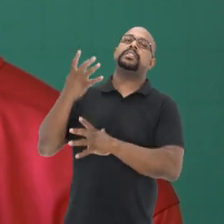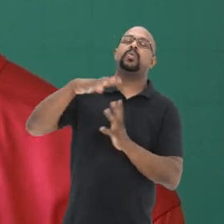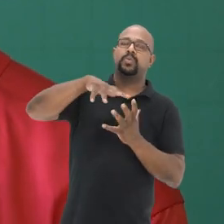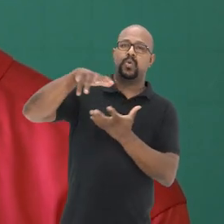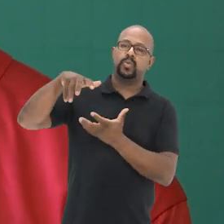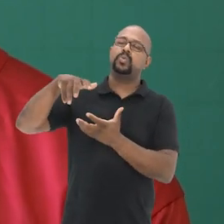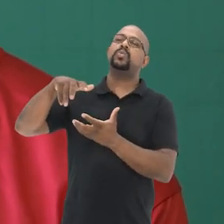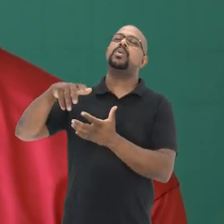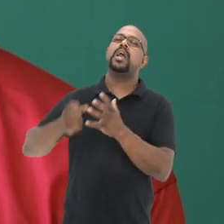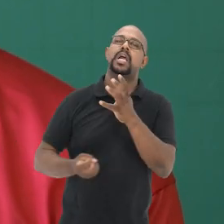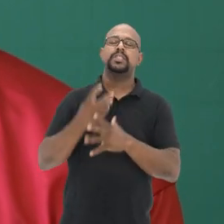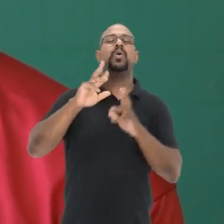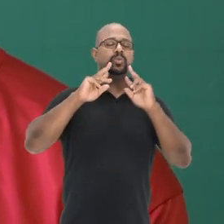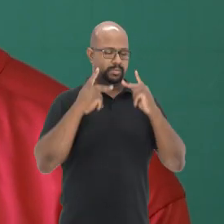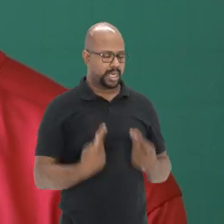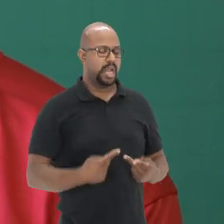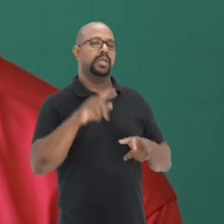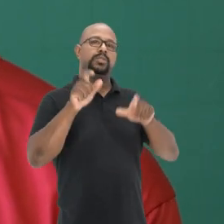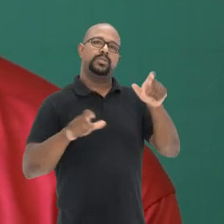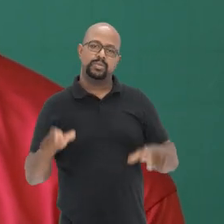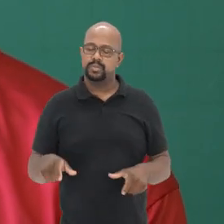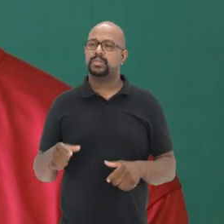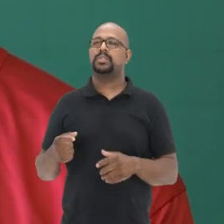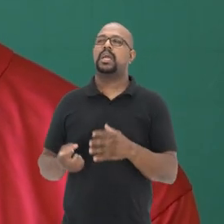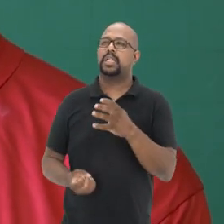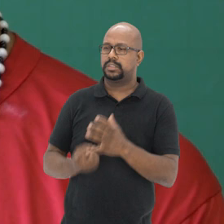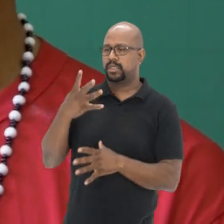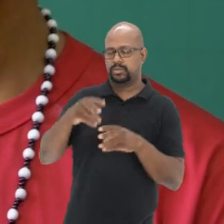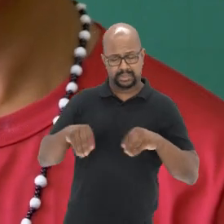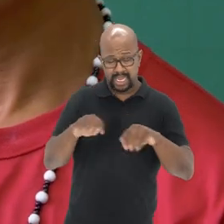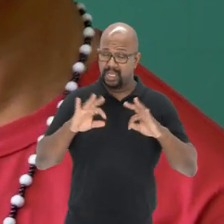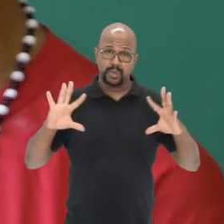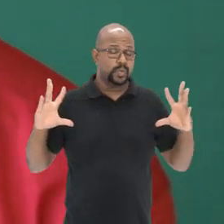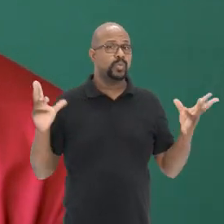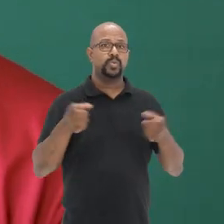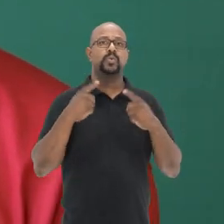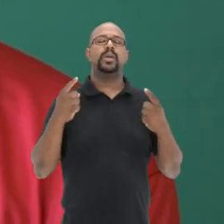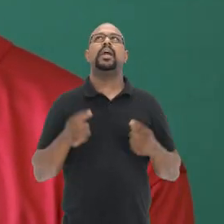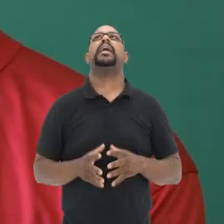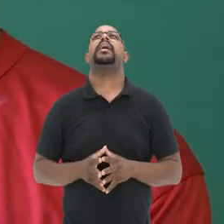criação do mundo, a criação dos seres humanos, né? A criação da terra, tudo,